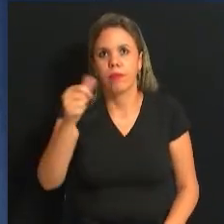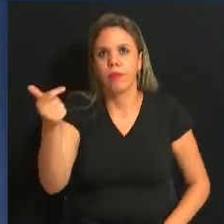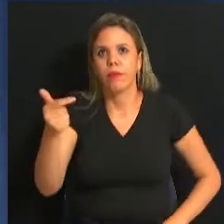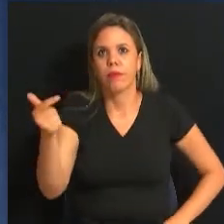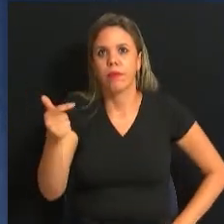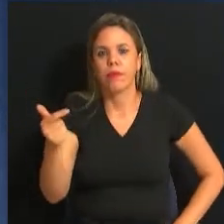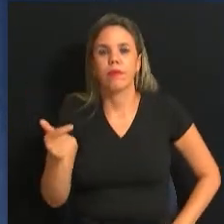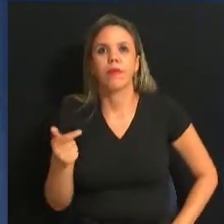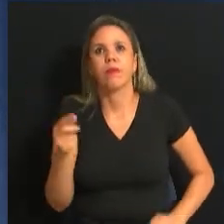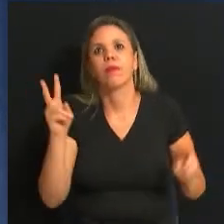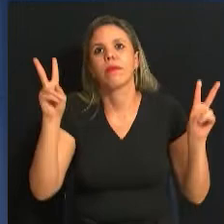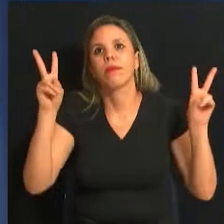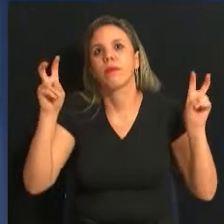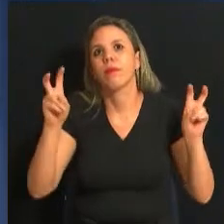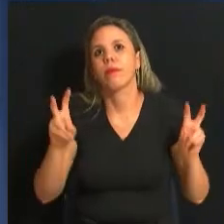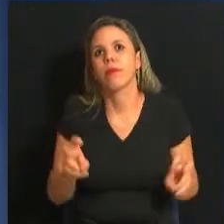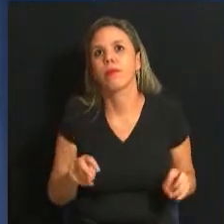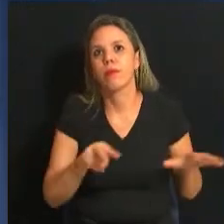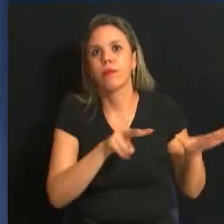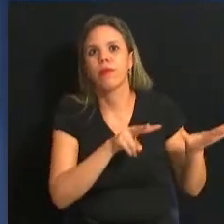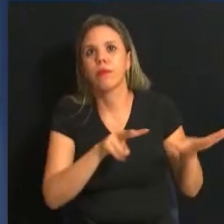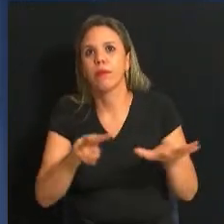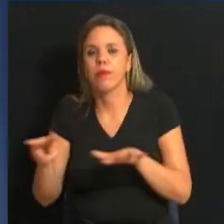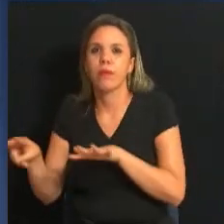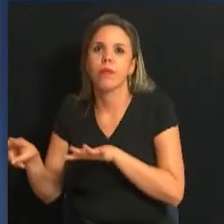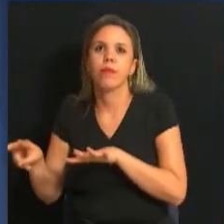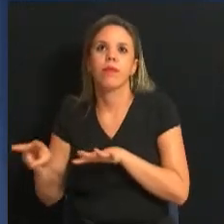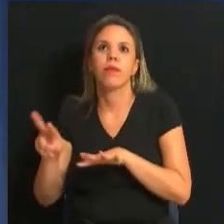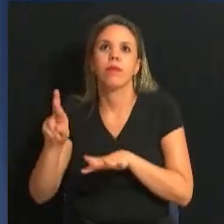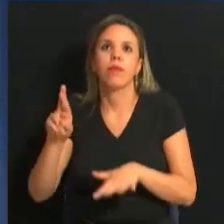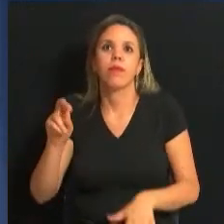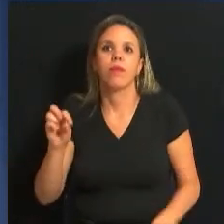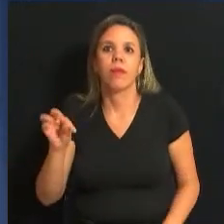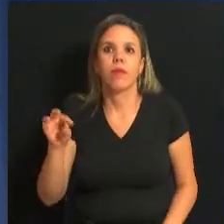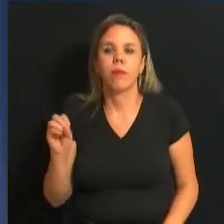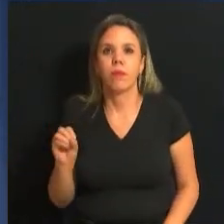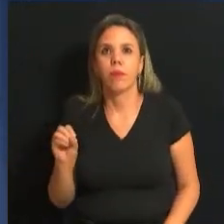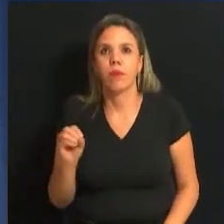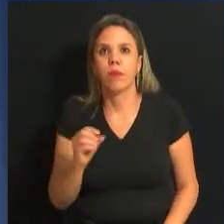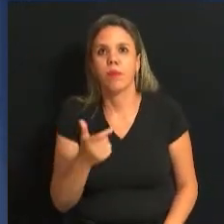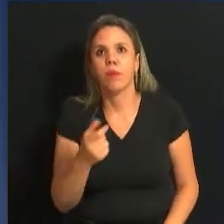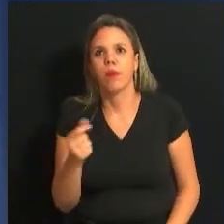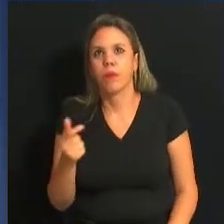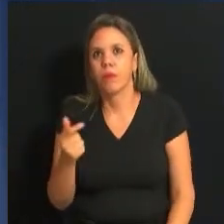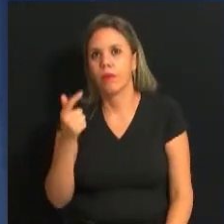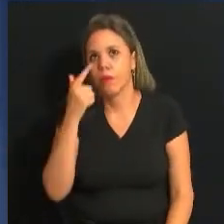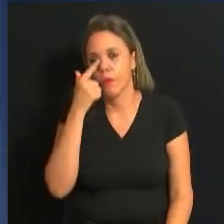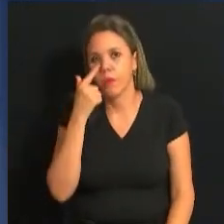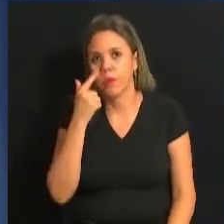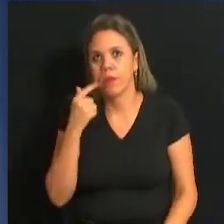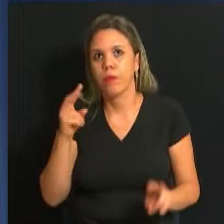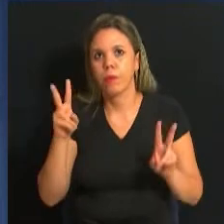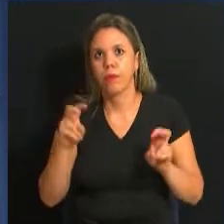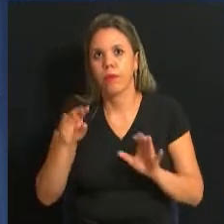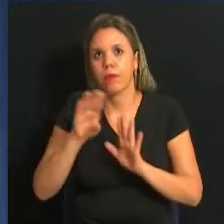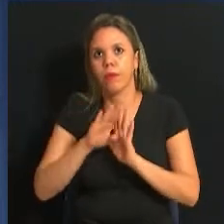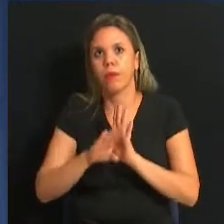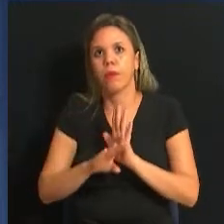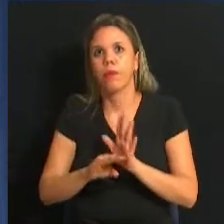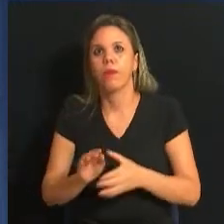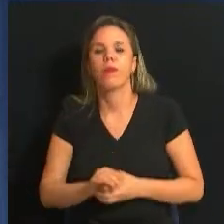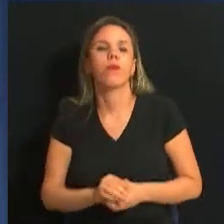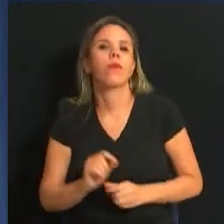com o tema A Semana do Rastro, dos Rastros de 2022. Então, sobre a programação, o